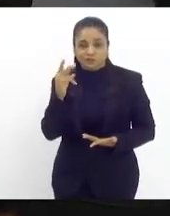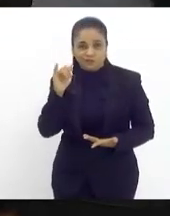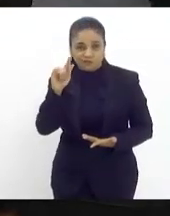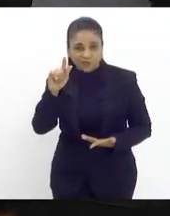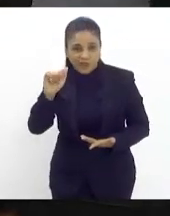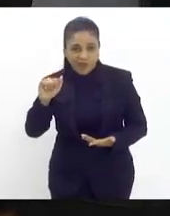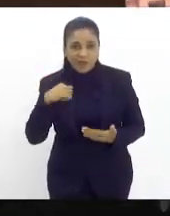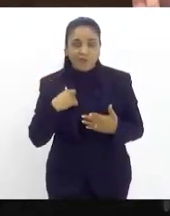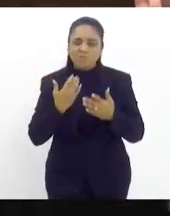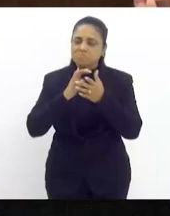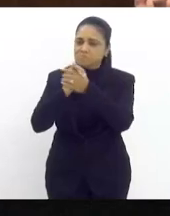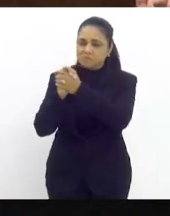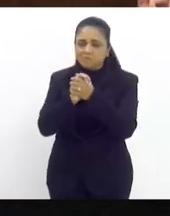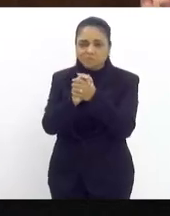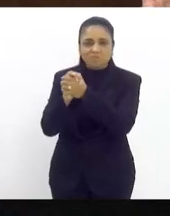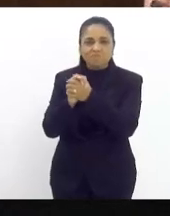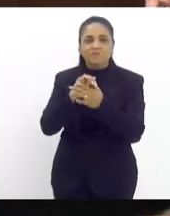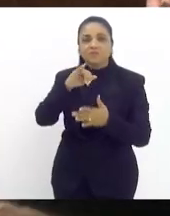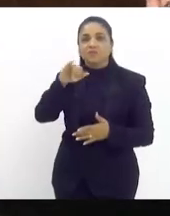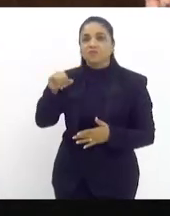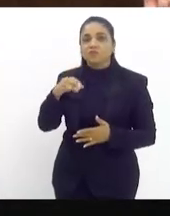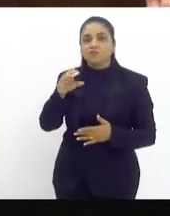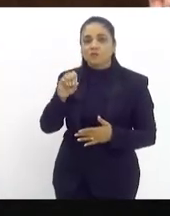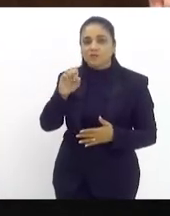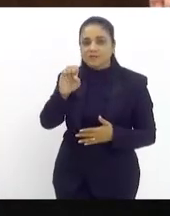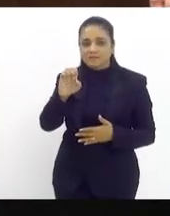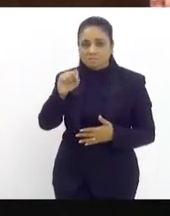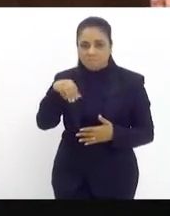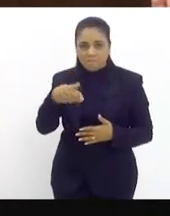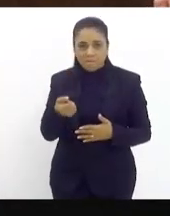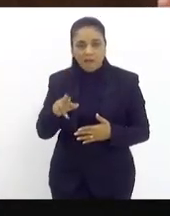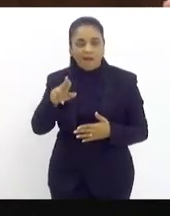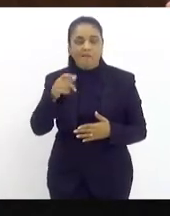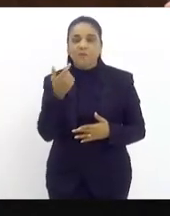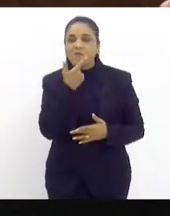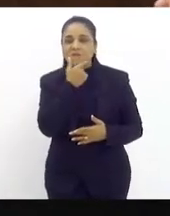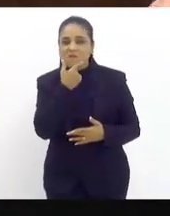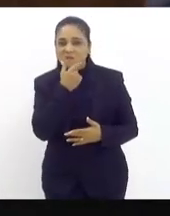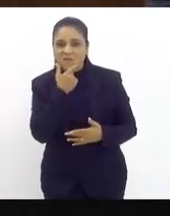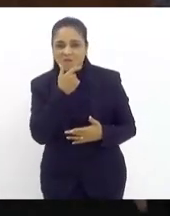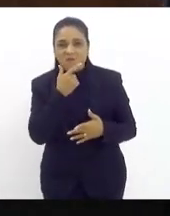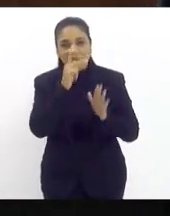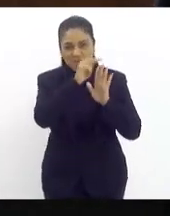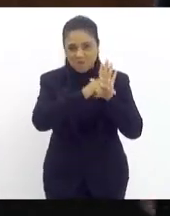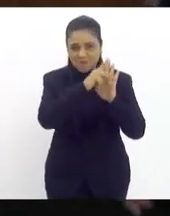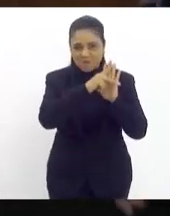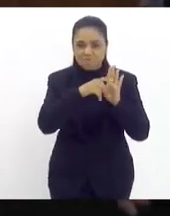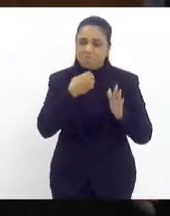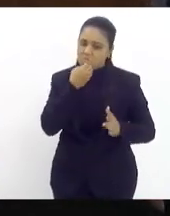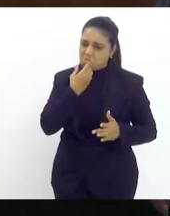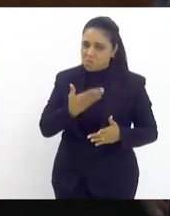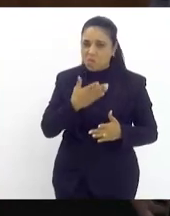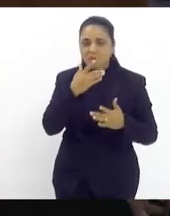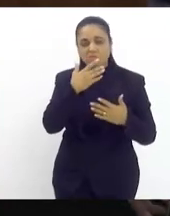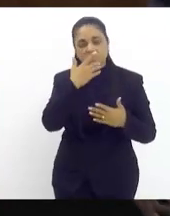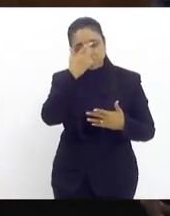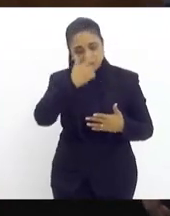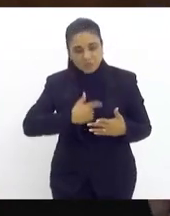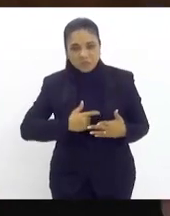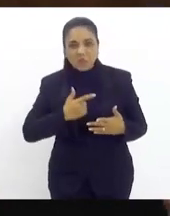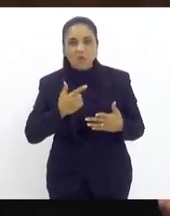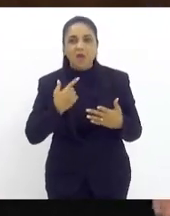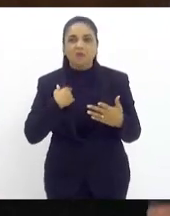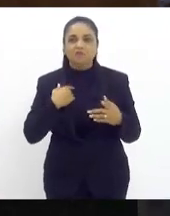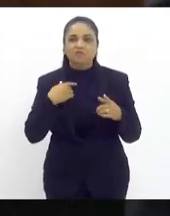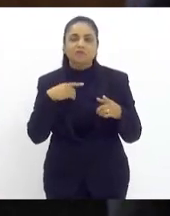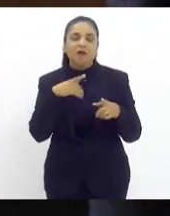Josemar pelo projeto aí do Vinicius Junior que é um cara parceiro do bem que eu tiver honras tem uma honra de ser amigo dele tem a honra de bater no irmão dele